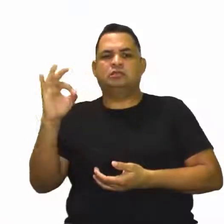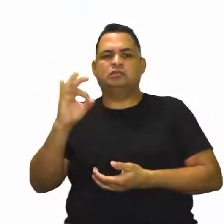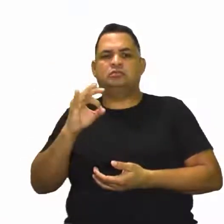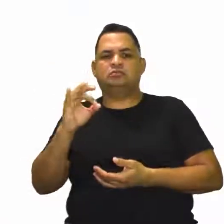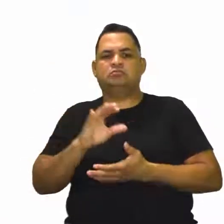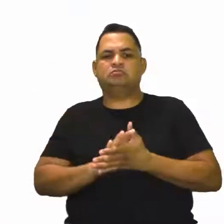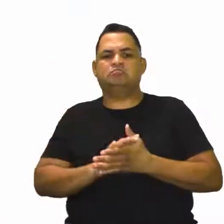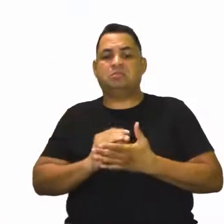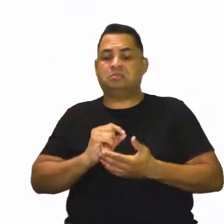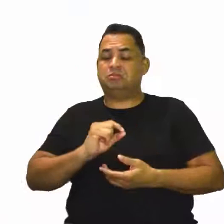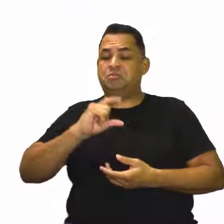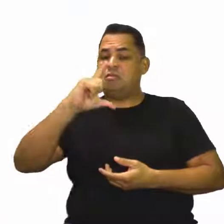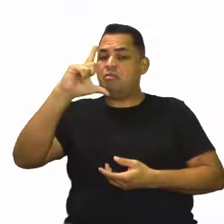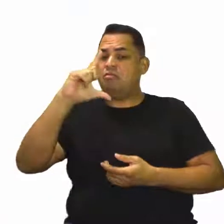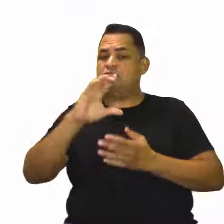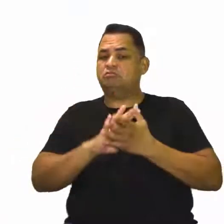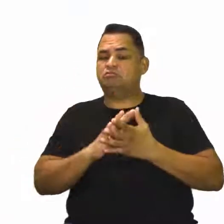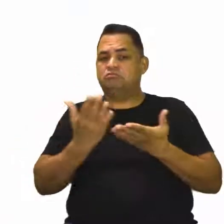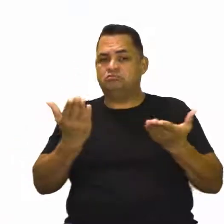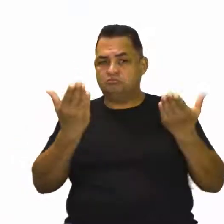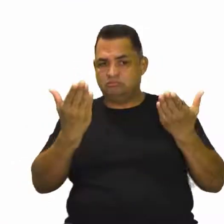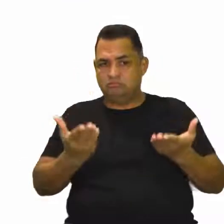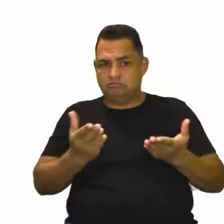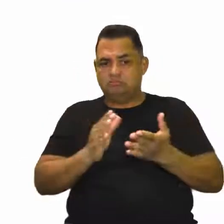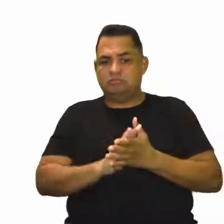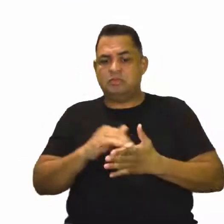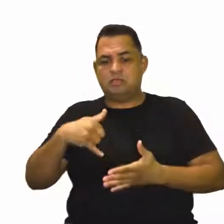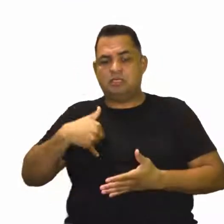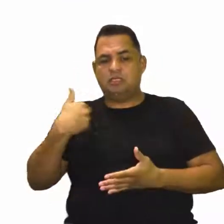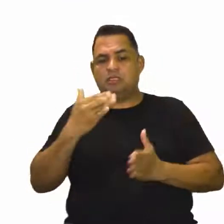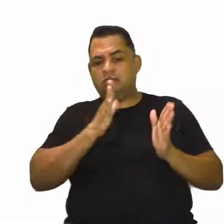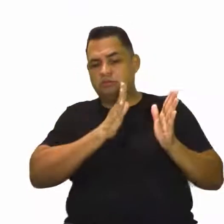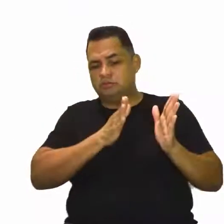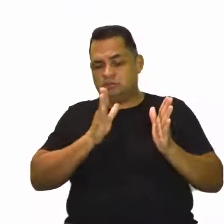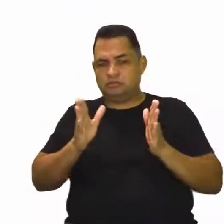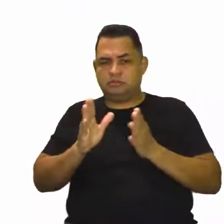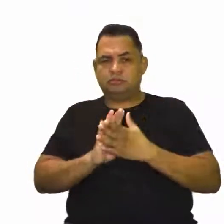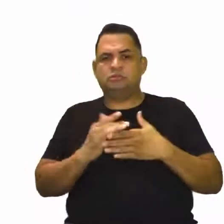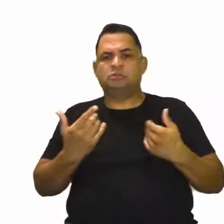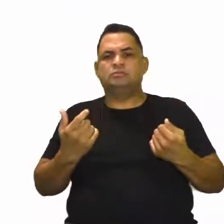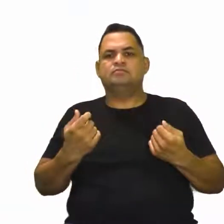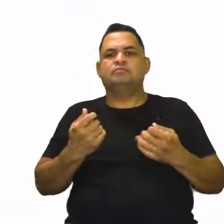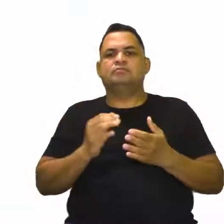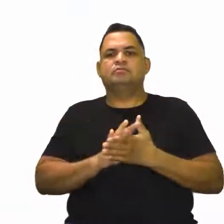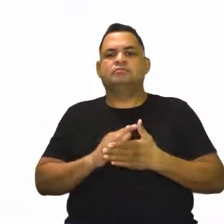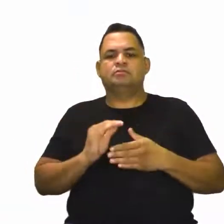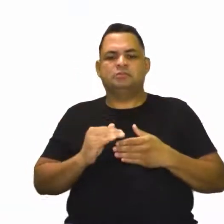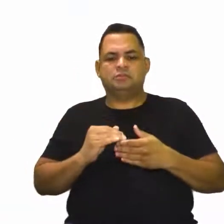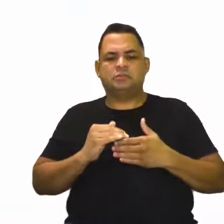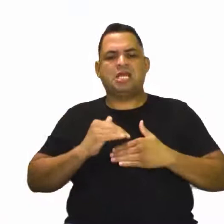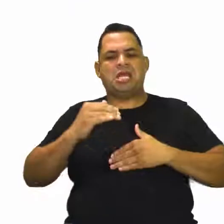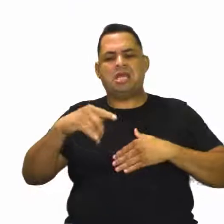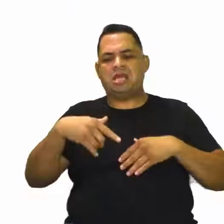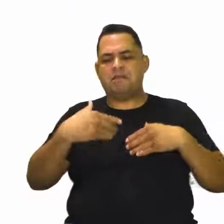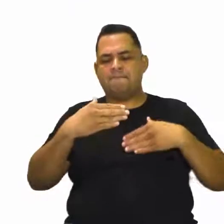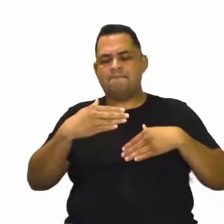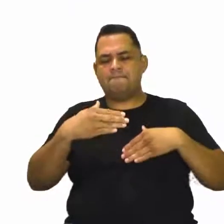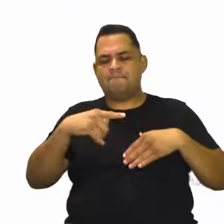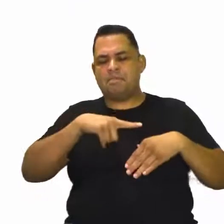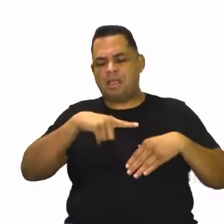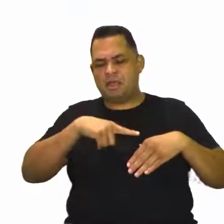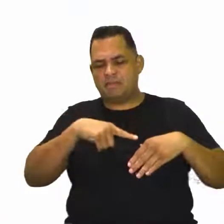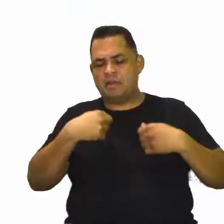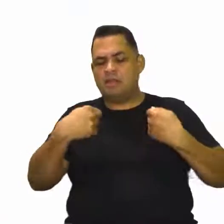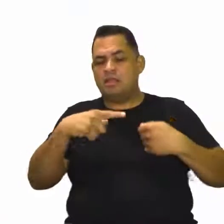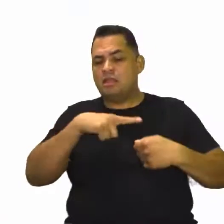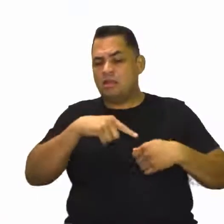um valor muito alto, se a gente for considerar que é uma faixa etária em que deveria estar em maior movimento, né?